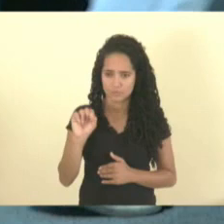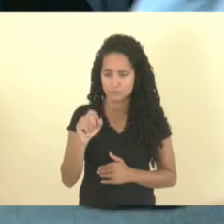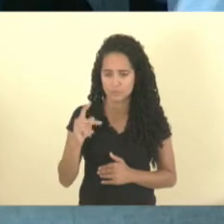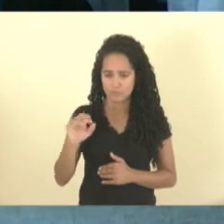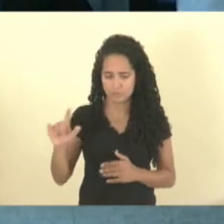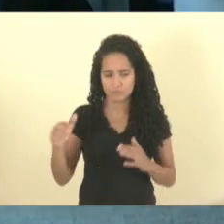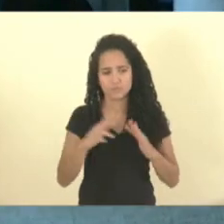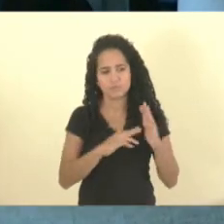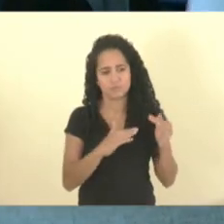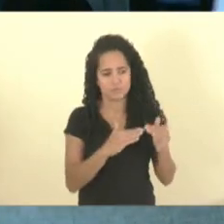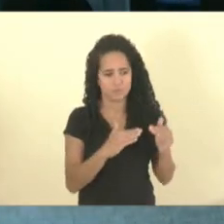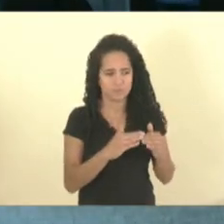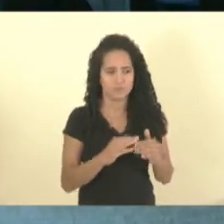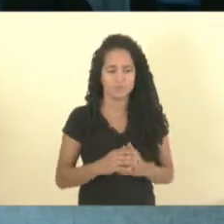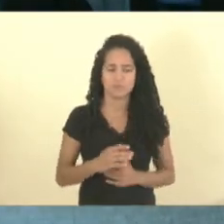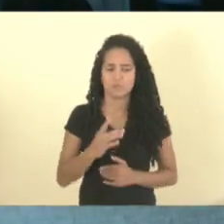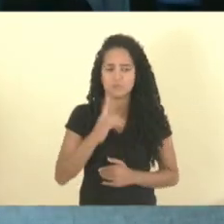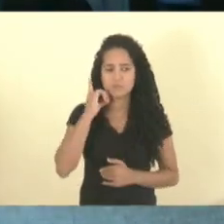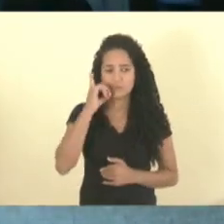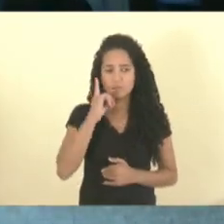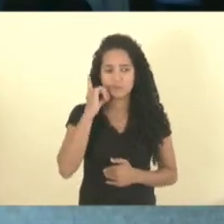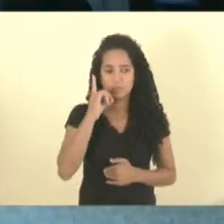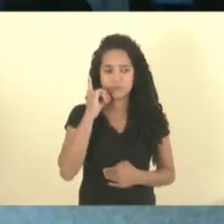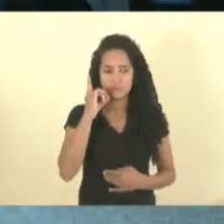com relator, deputado